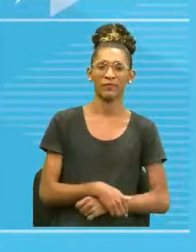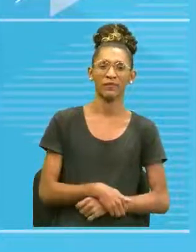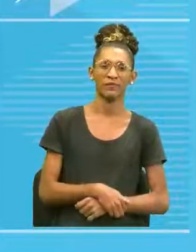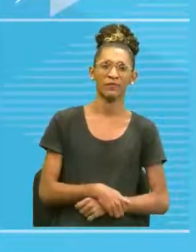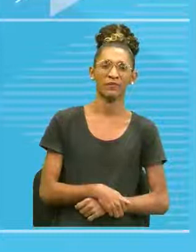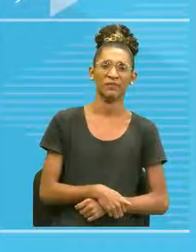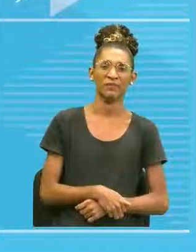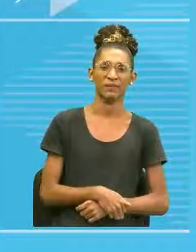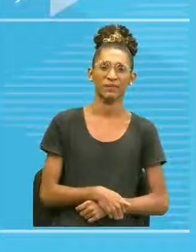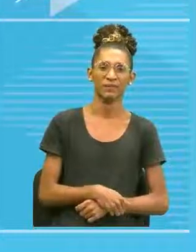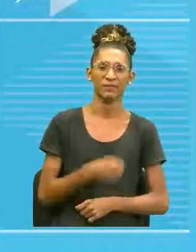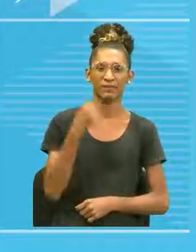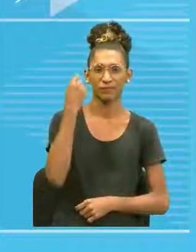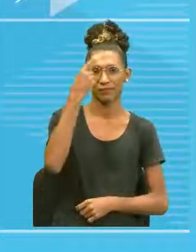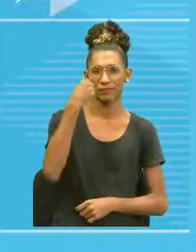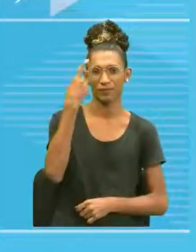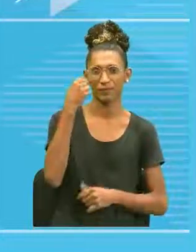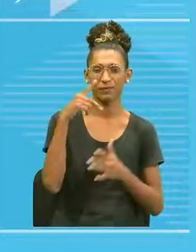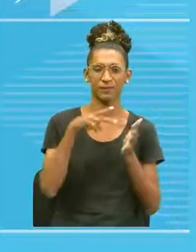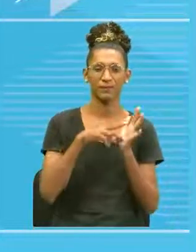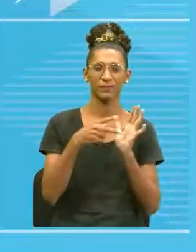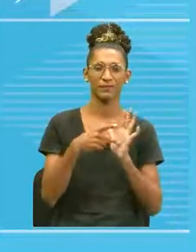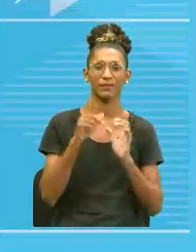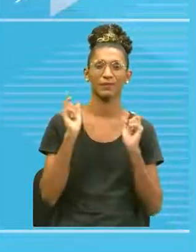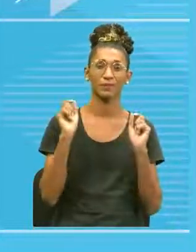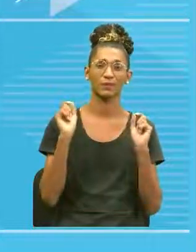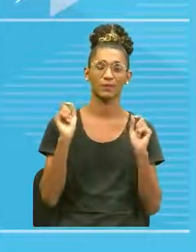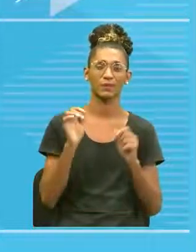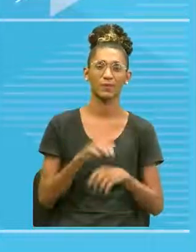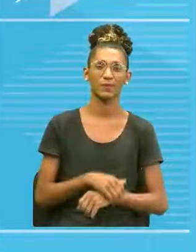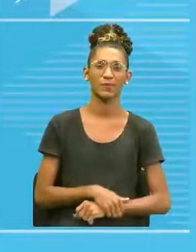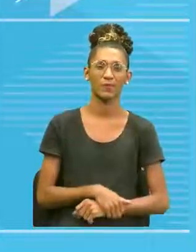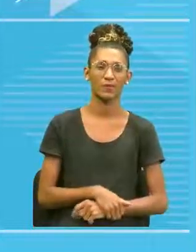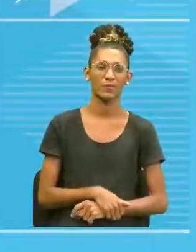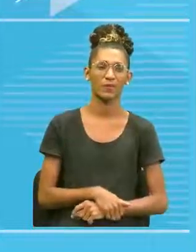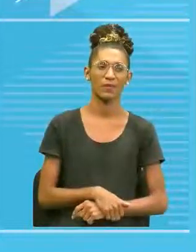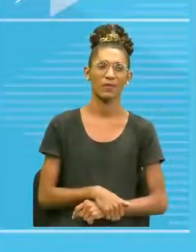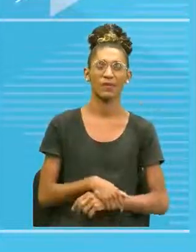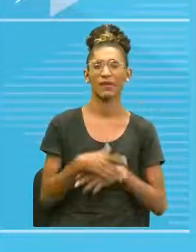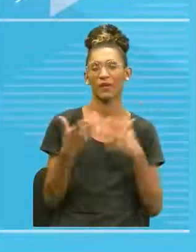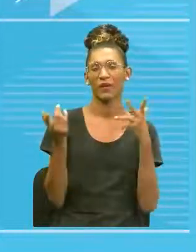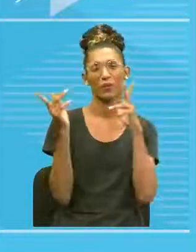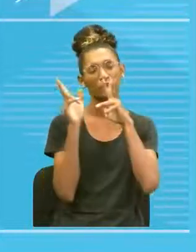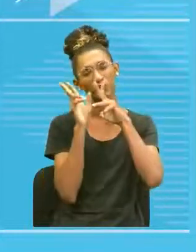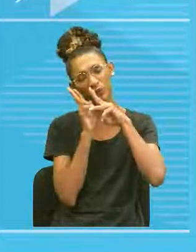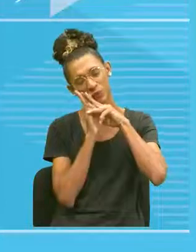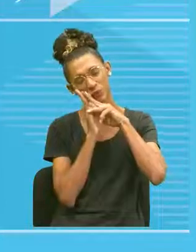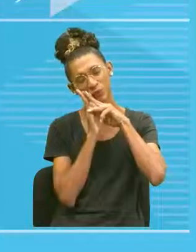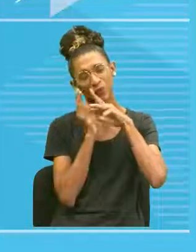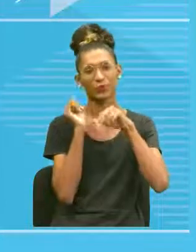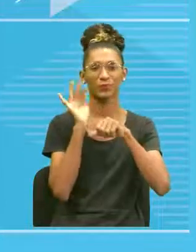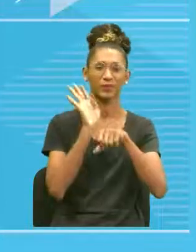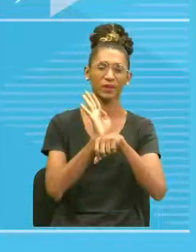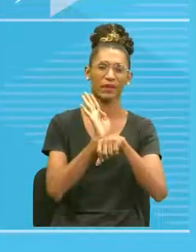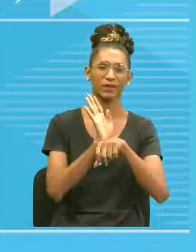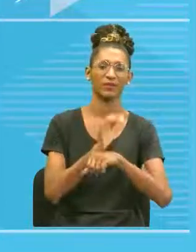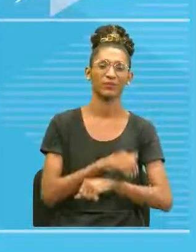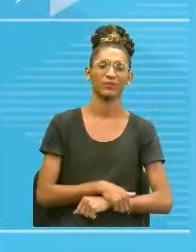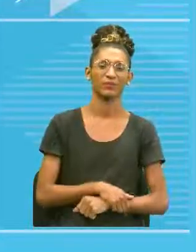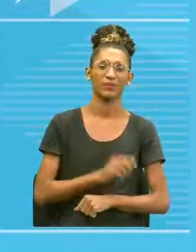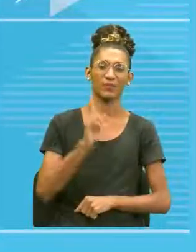esta se esta em espanhol significa aquela dormidinha pela tarde